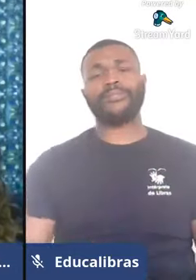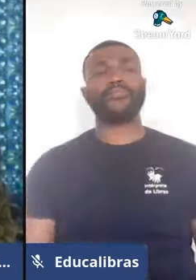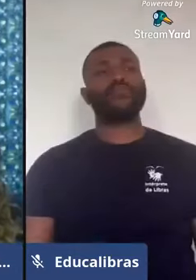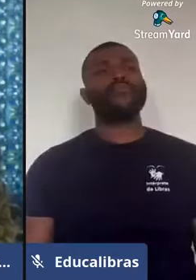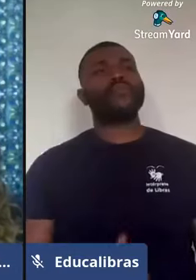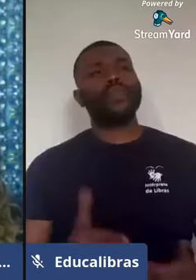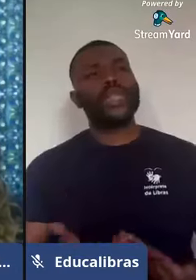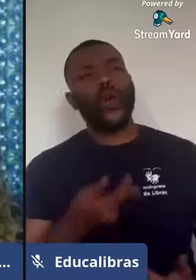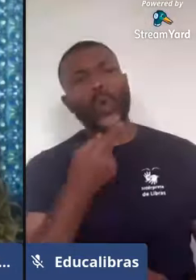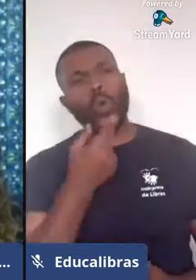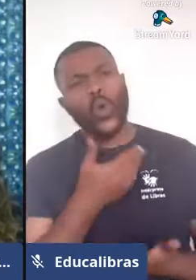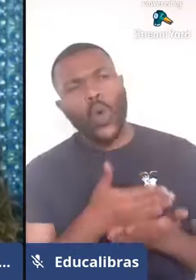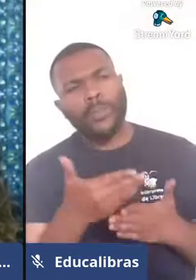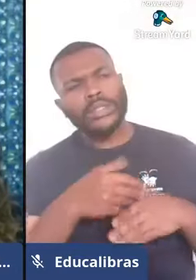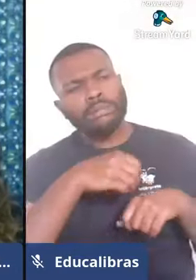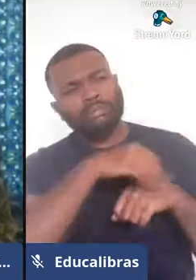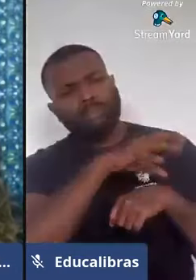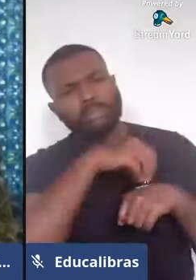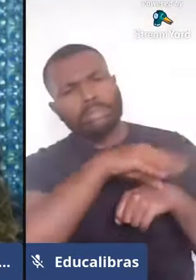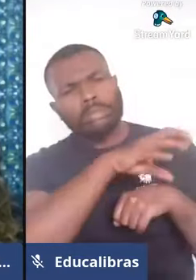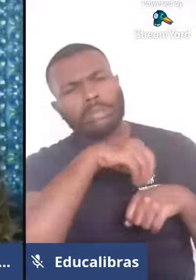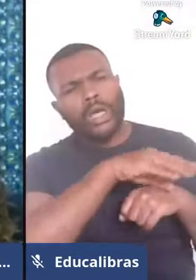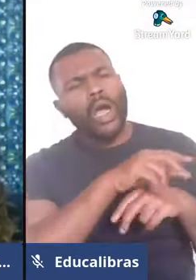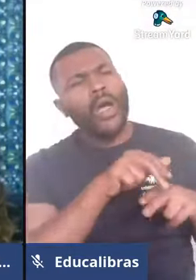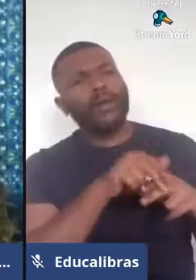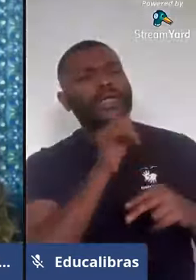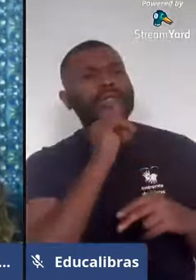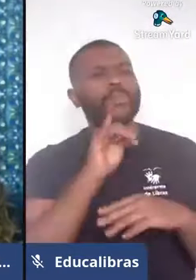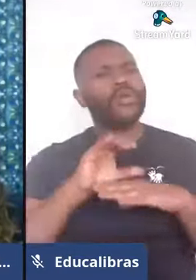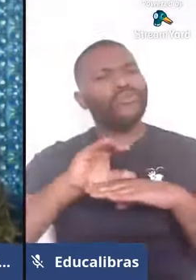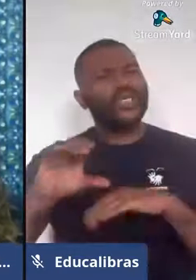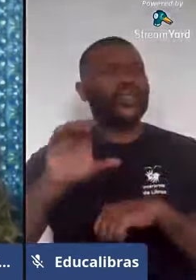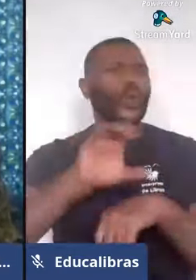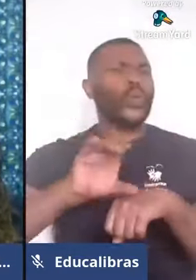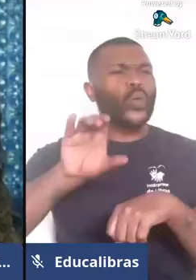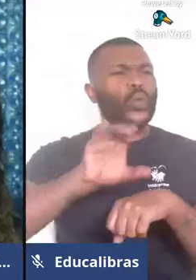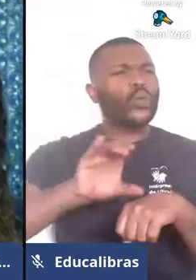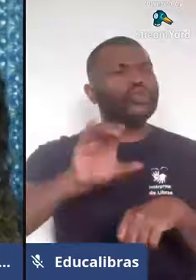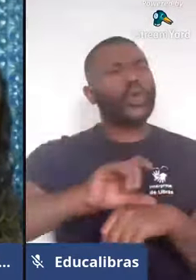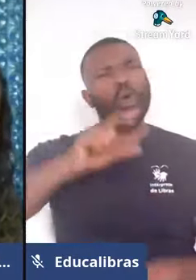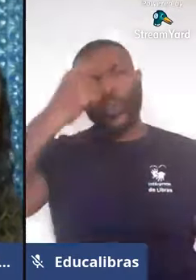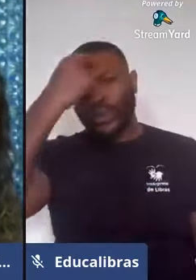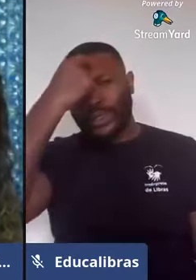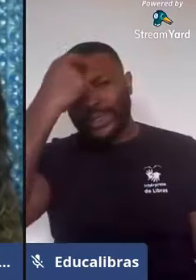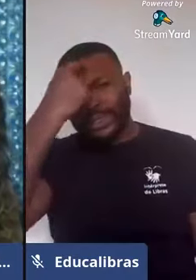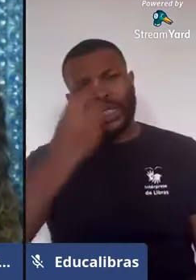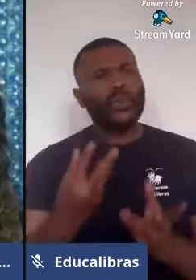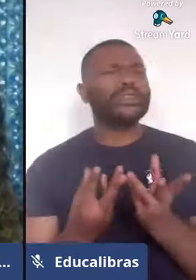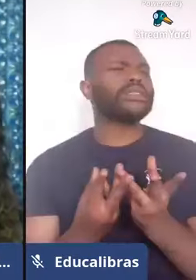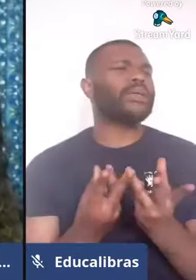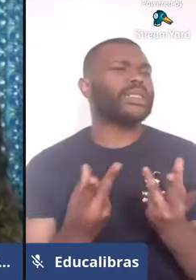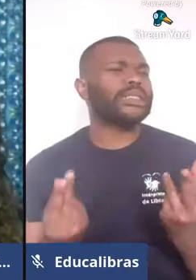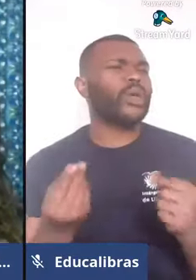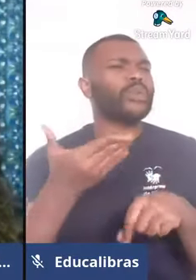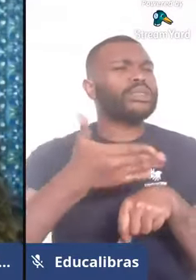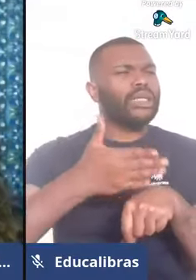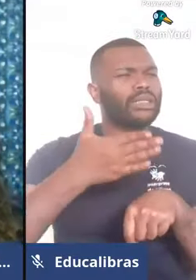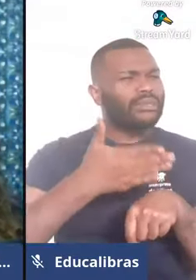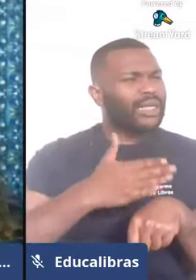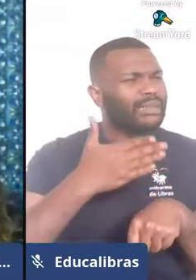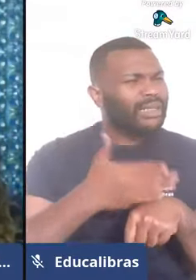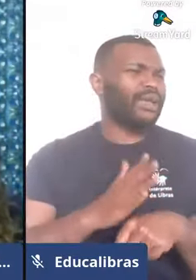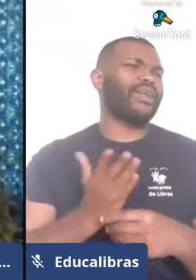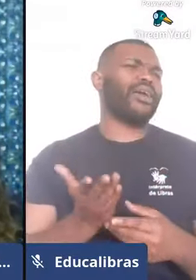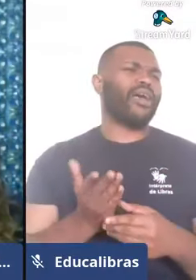sugerir para essas empresas, por que vocês não, ao invés de ficarem investindo em curso de conscientização, de sensibilização, de treinamento, e que aí tem aquela coisa